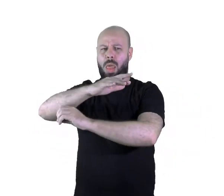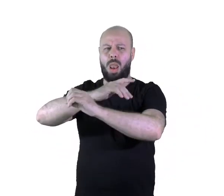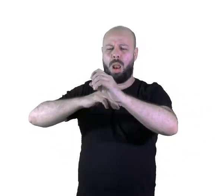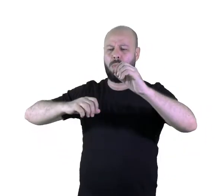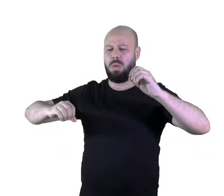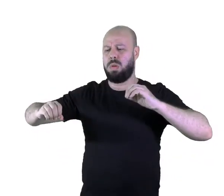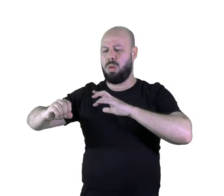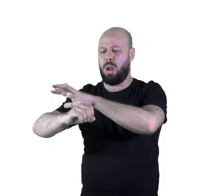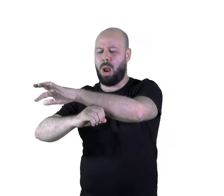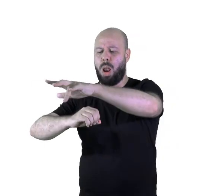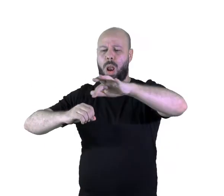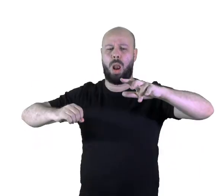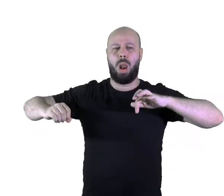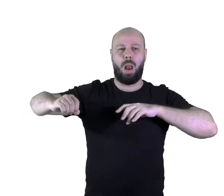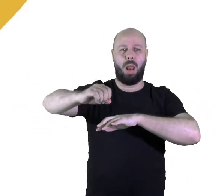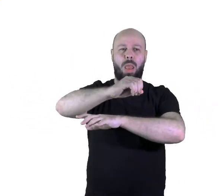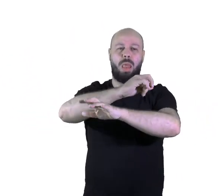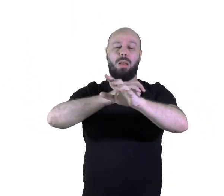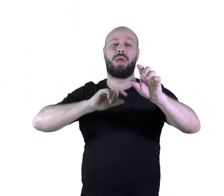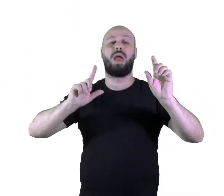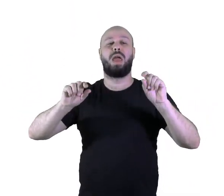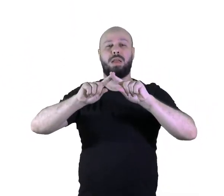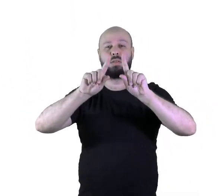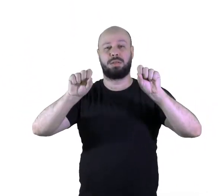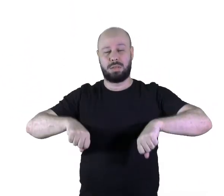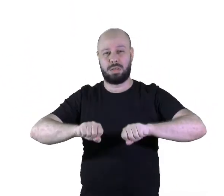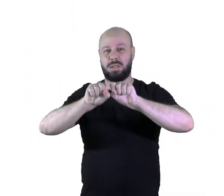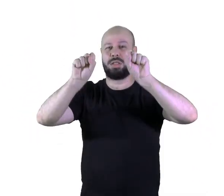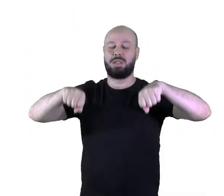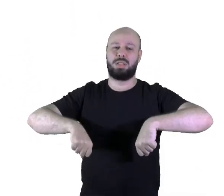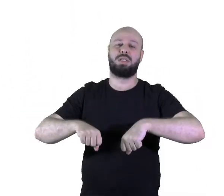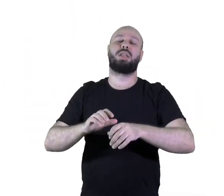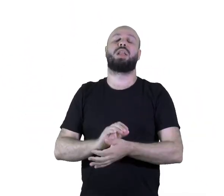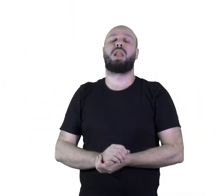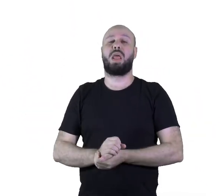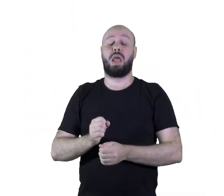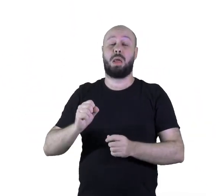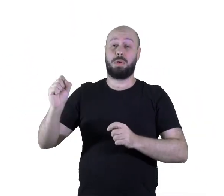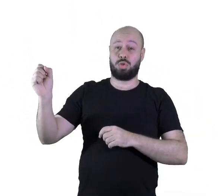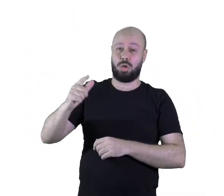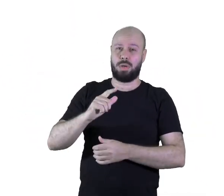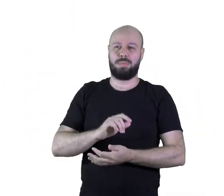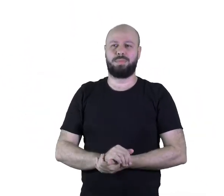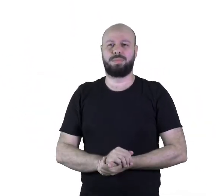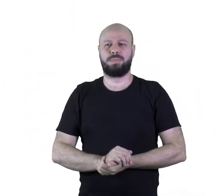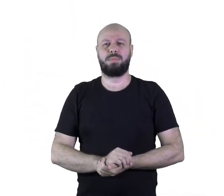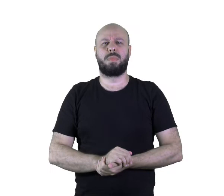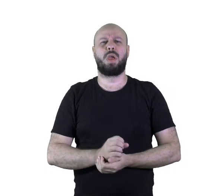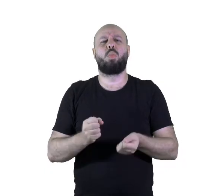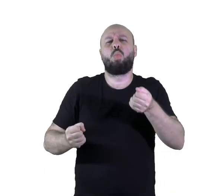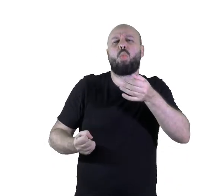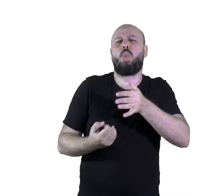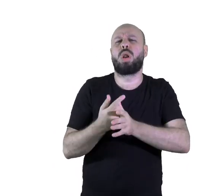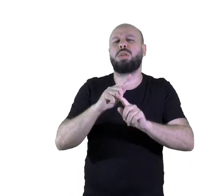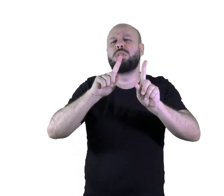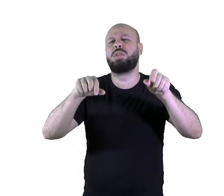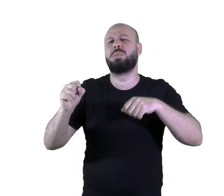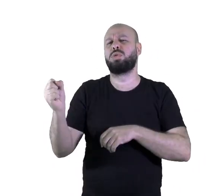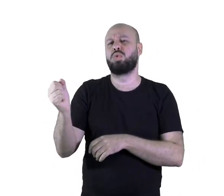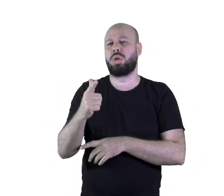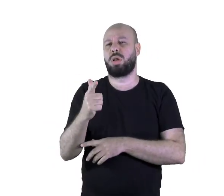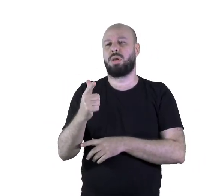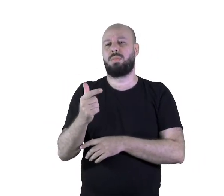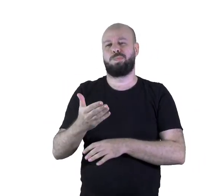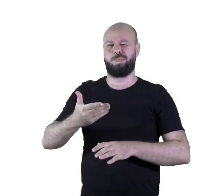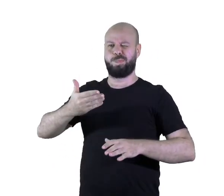o Sistema Solar. Então, a origem desse Sistema Solar, né? A origem do Sistema Solar é da mesma época da